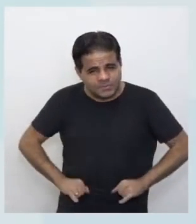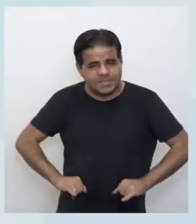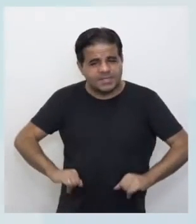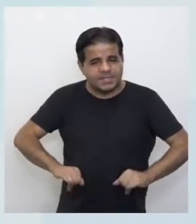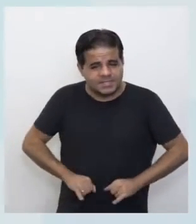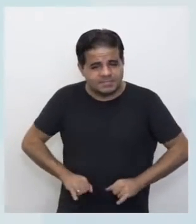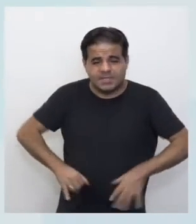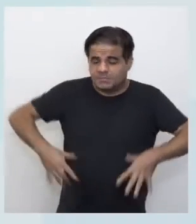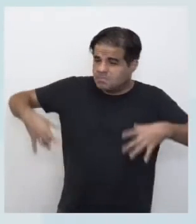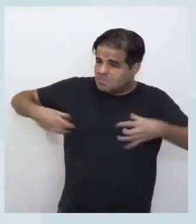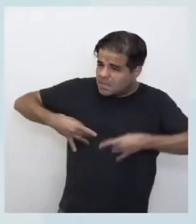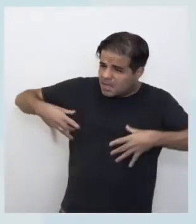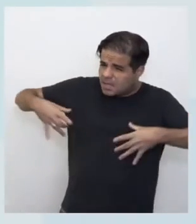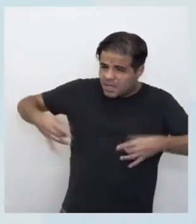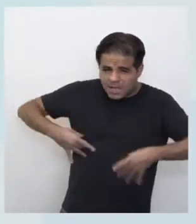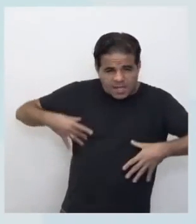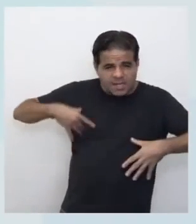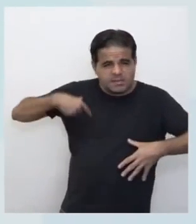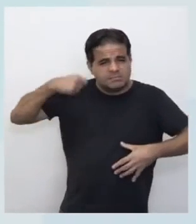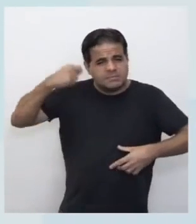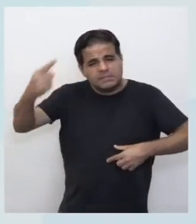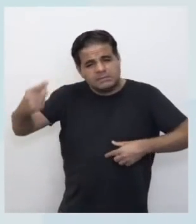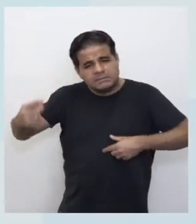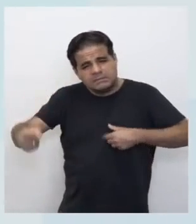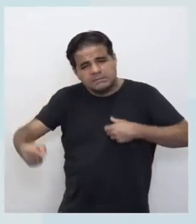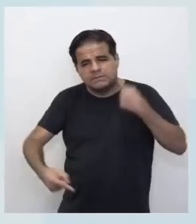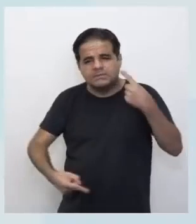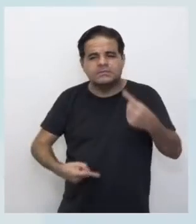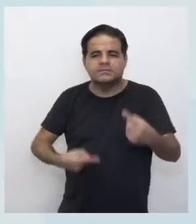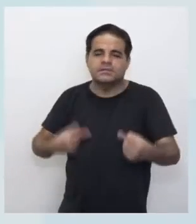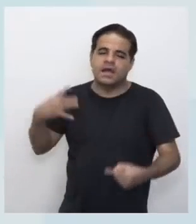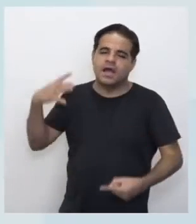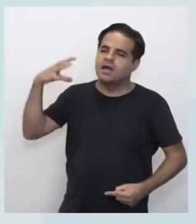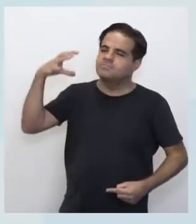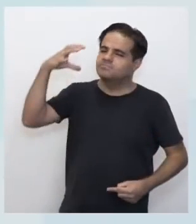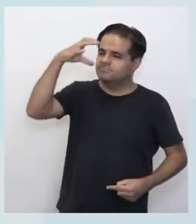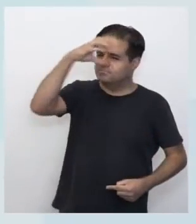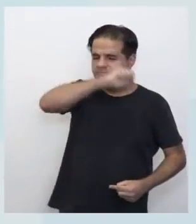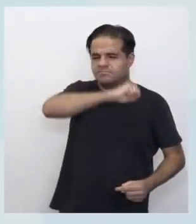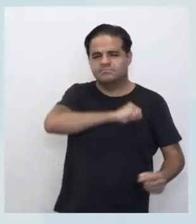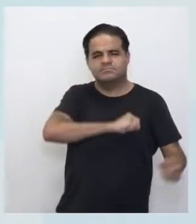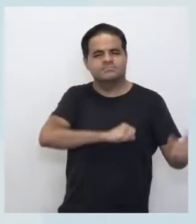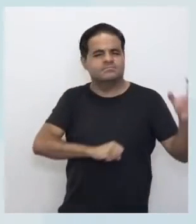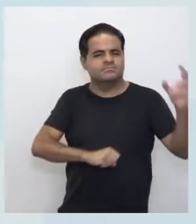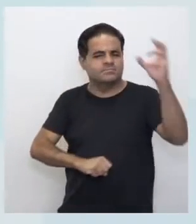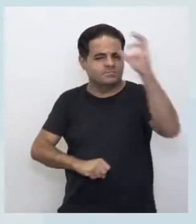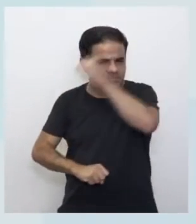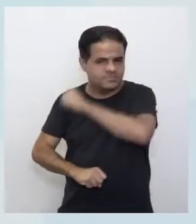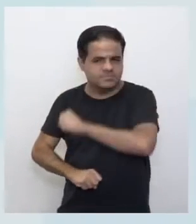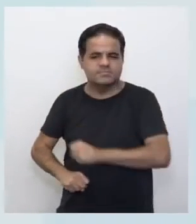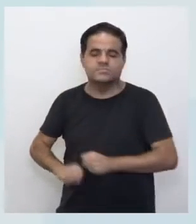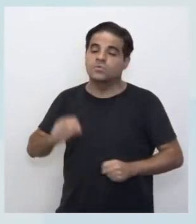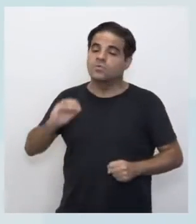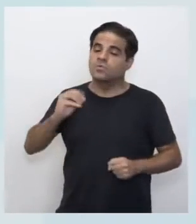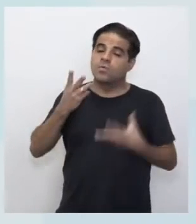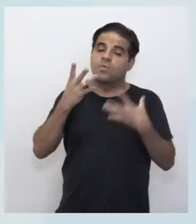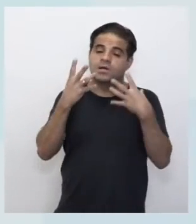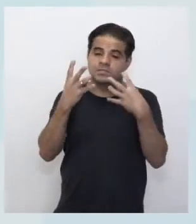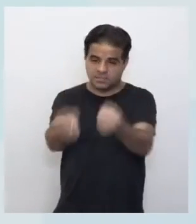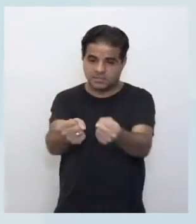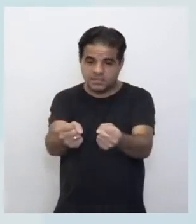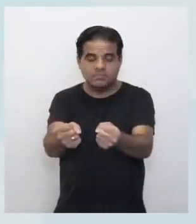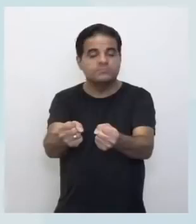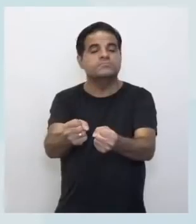e medo, raramente sendo associada à aprendizagem ou